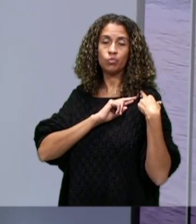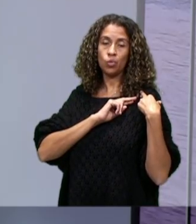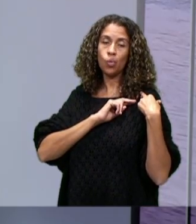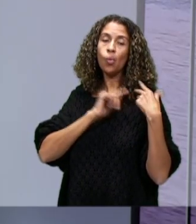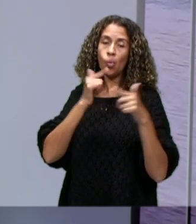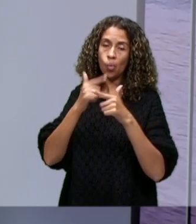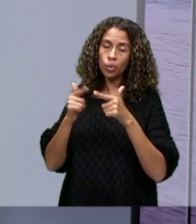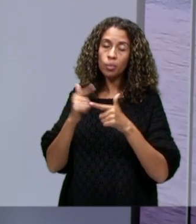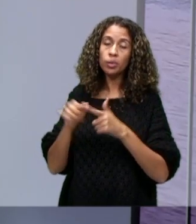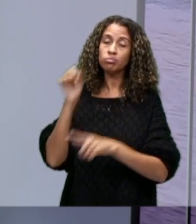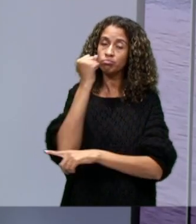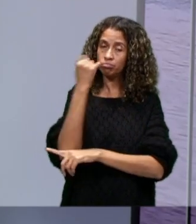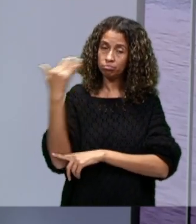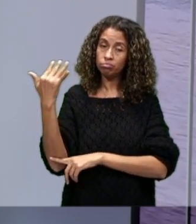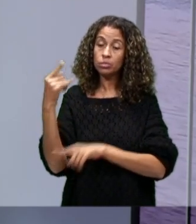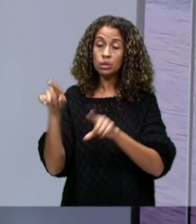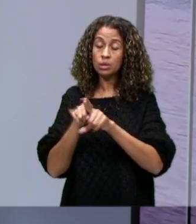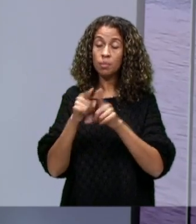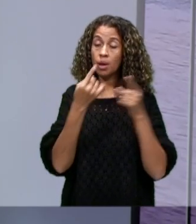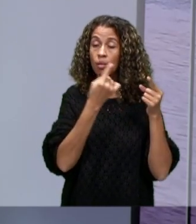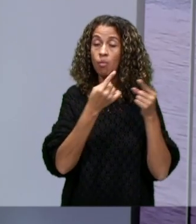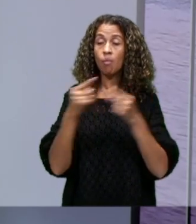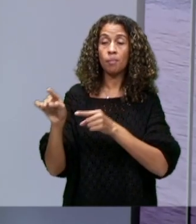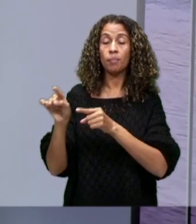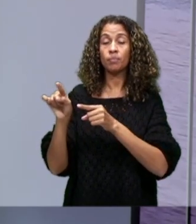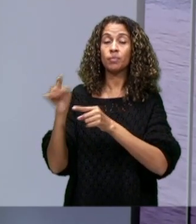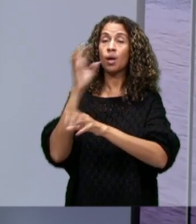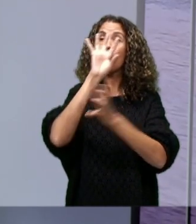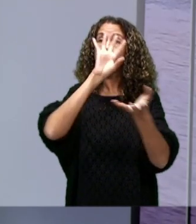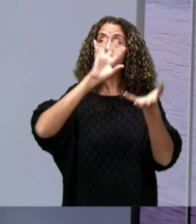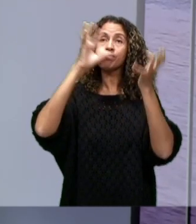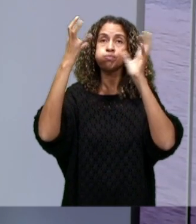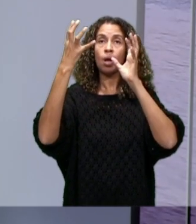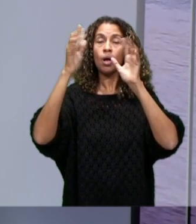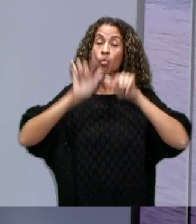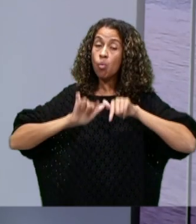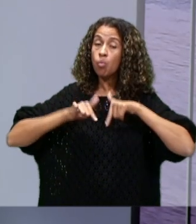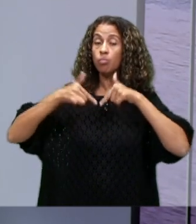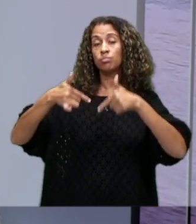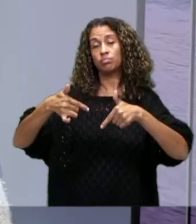causa ambiental e com o combate à mudança climática, né?